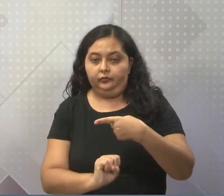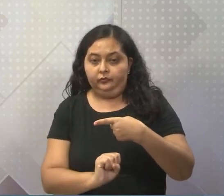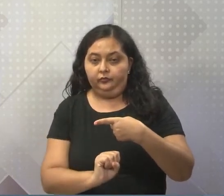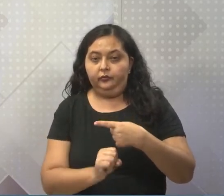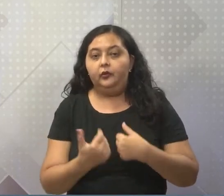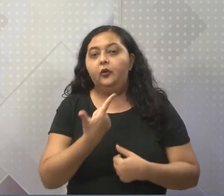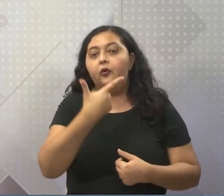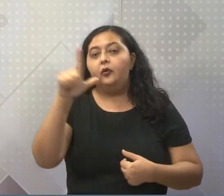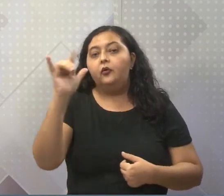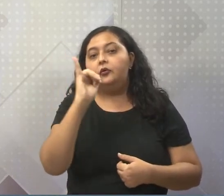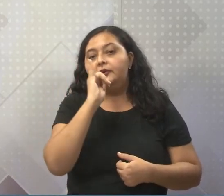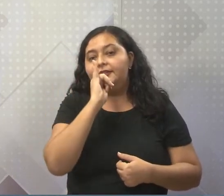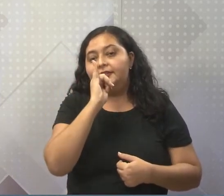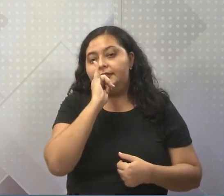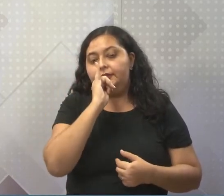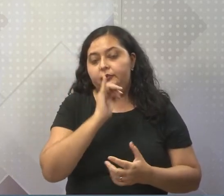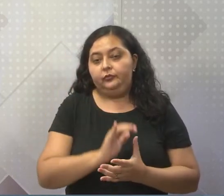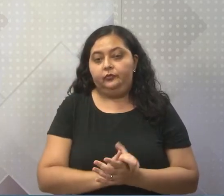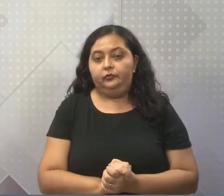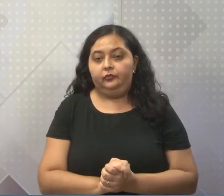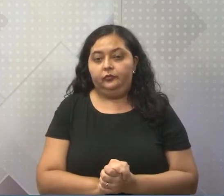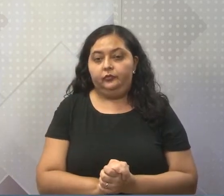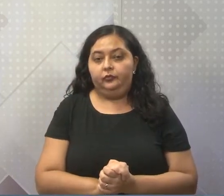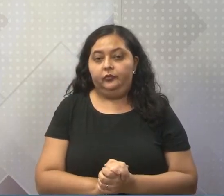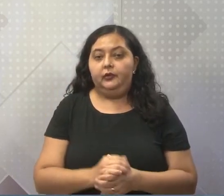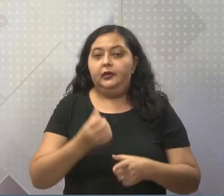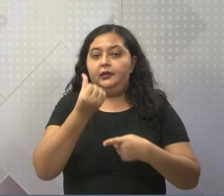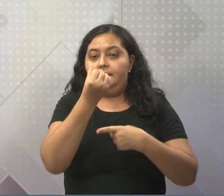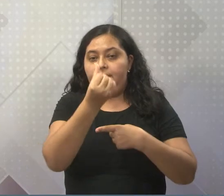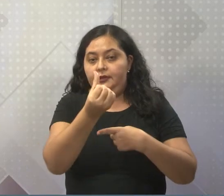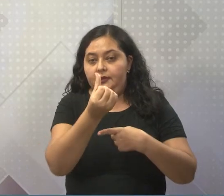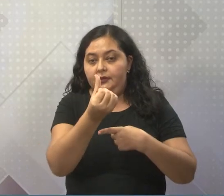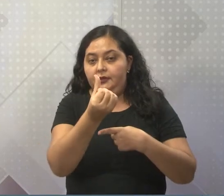exemplo, vou colocar aqui 6 dozeavos.